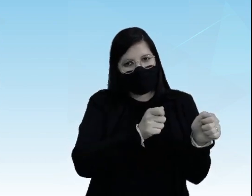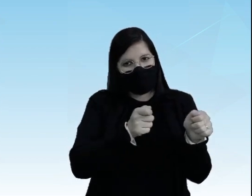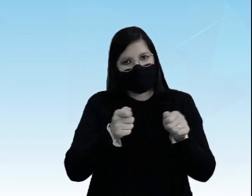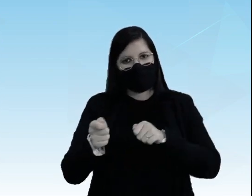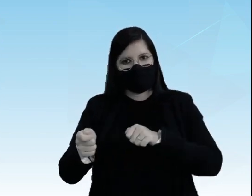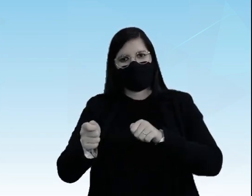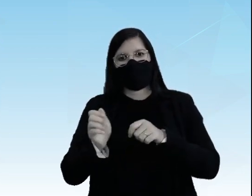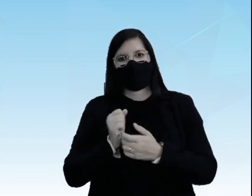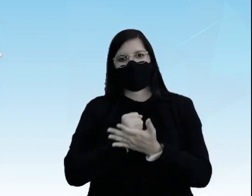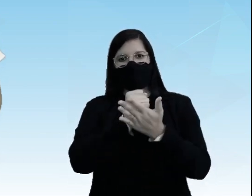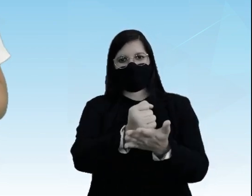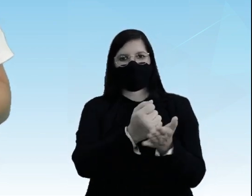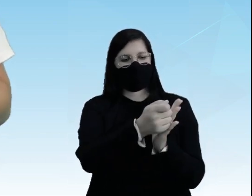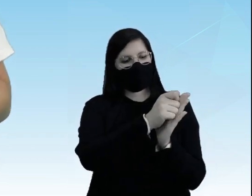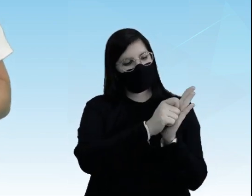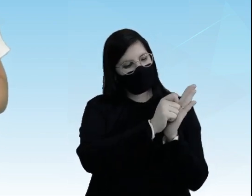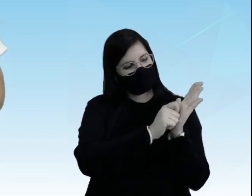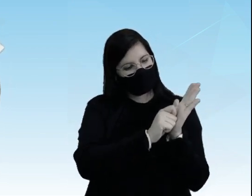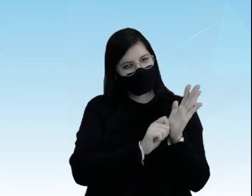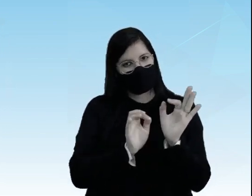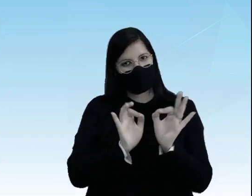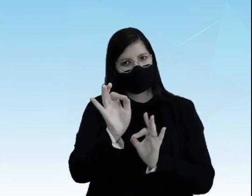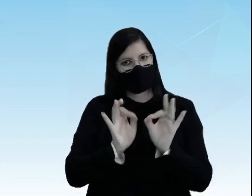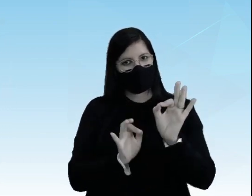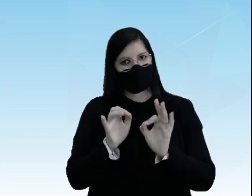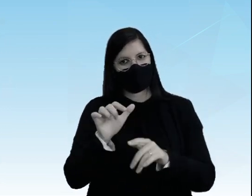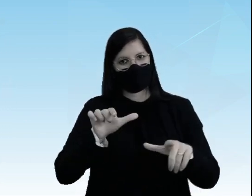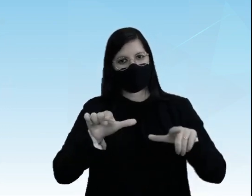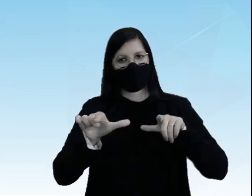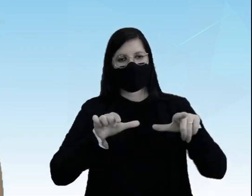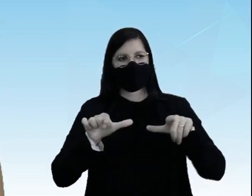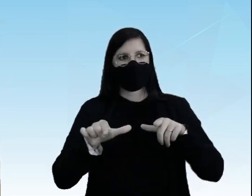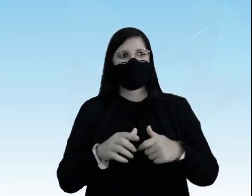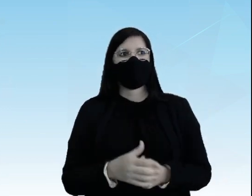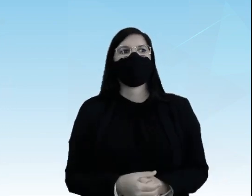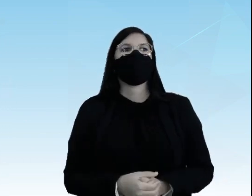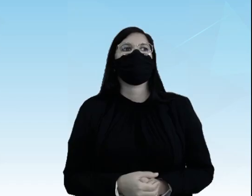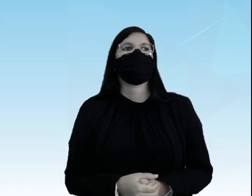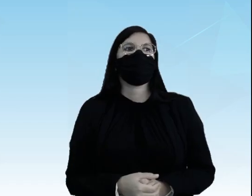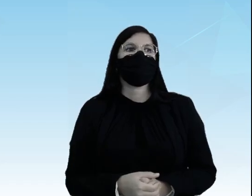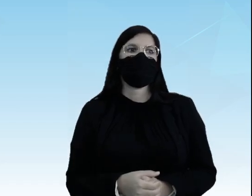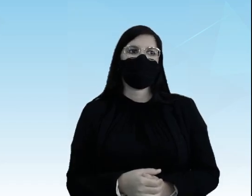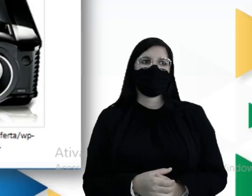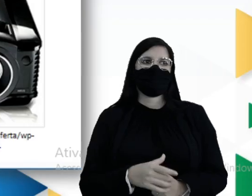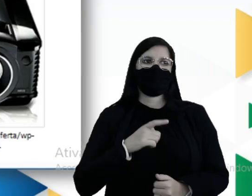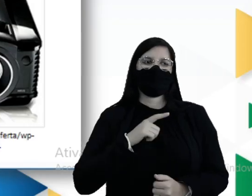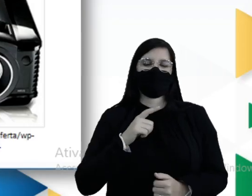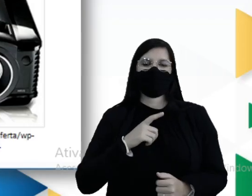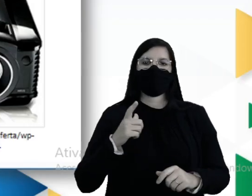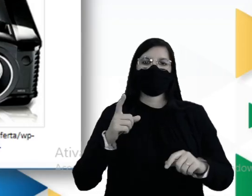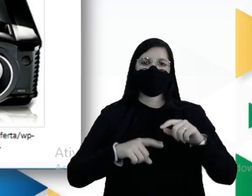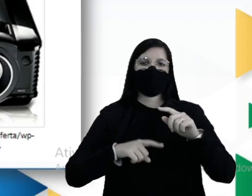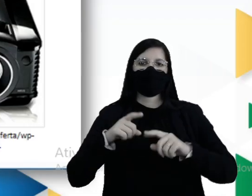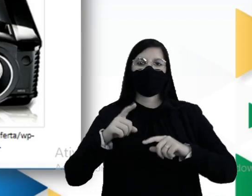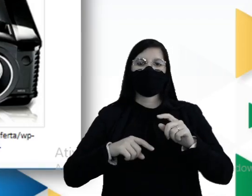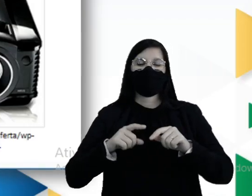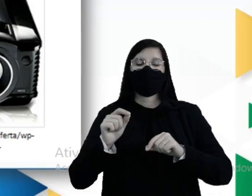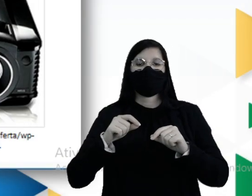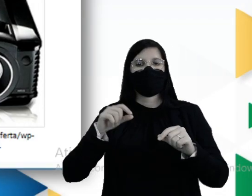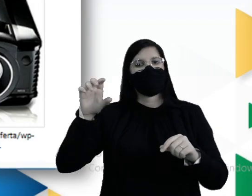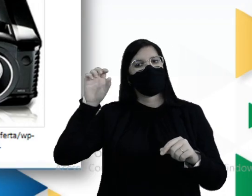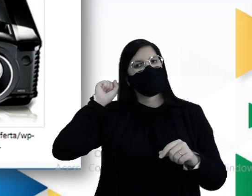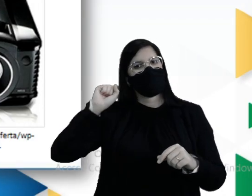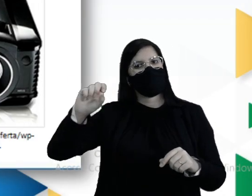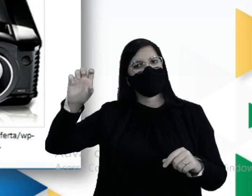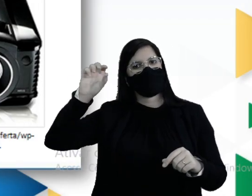nossa escrita, a organização de um trabalho. E aqui trago para vocês aqui os recursos